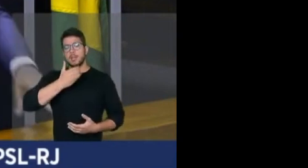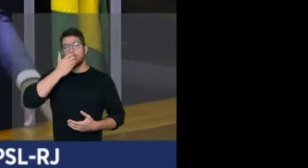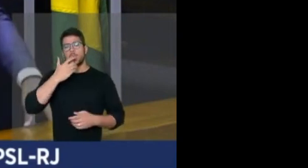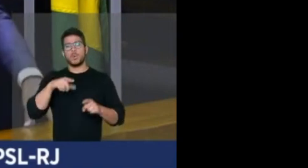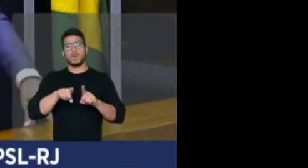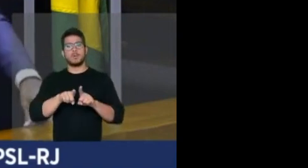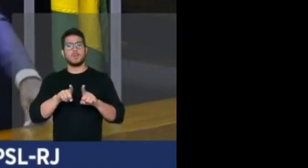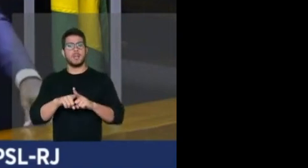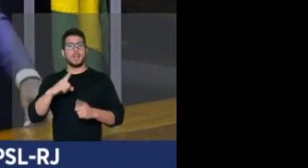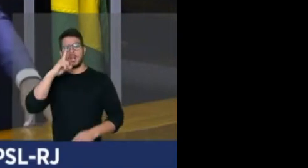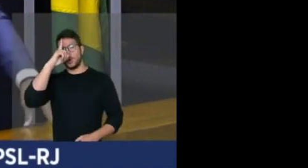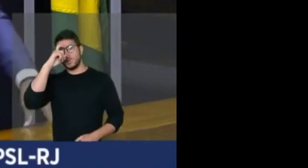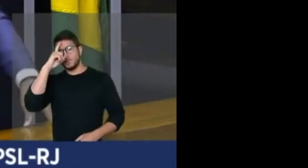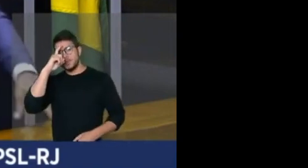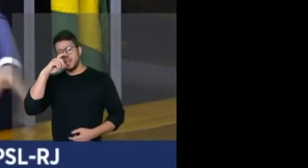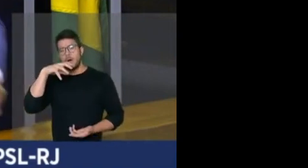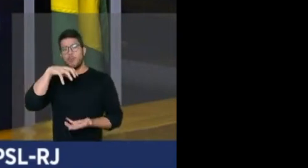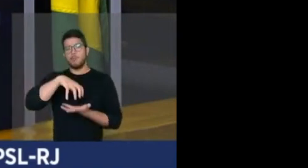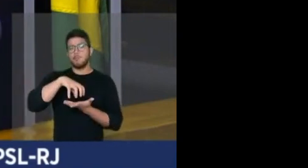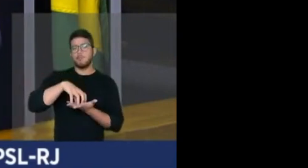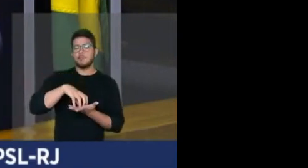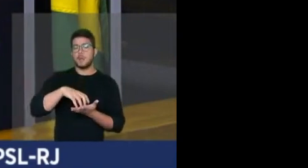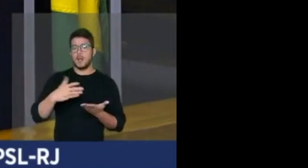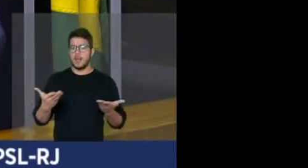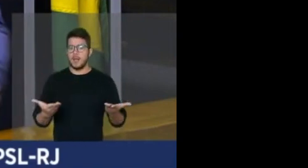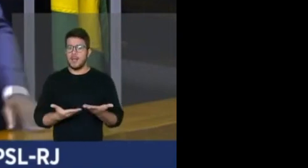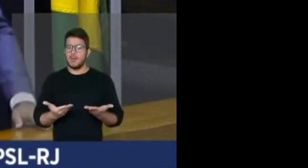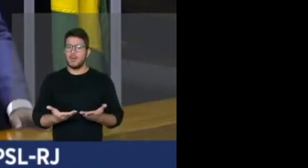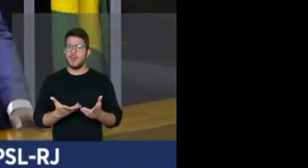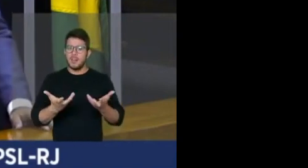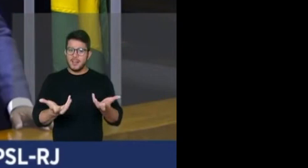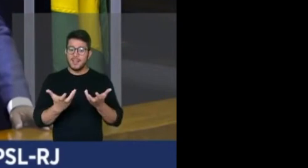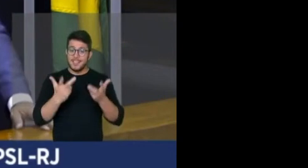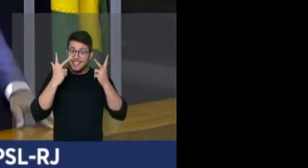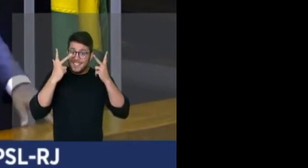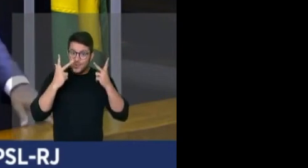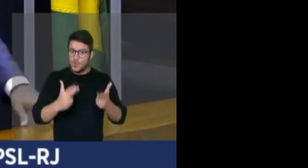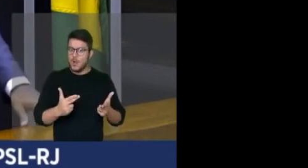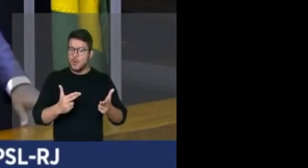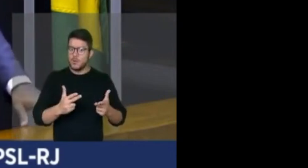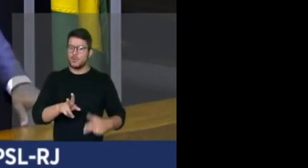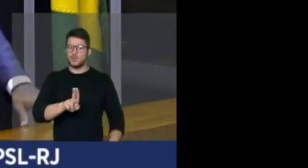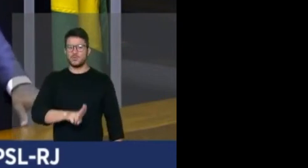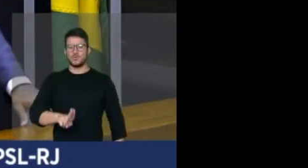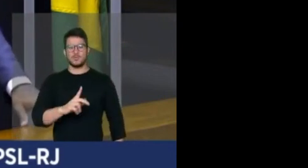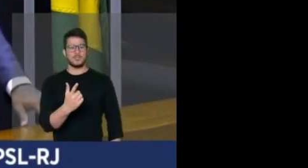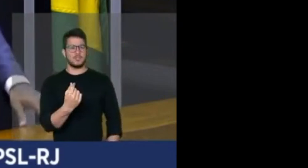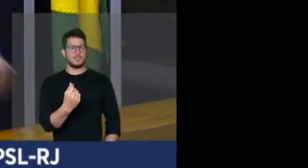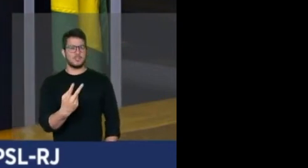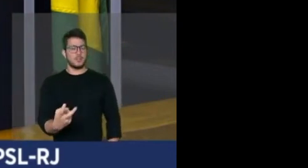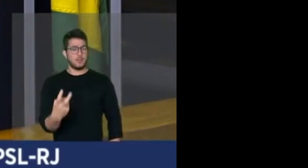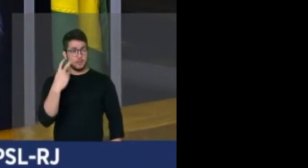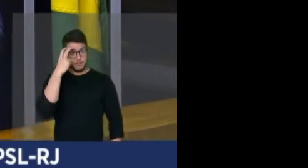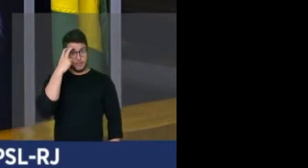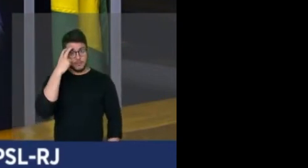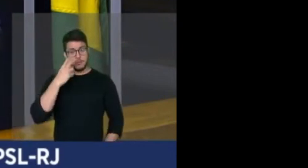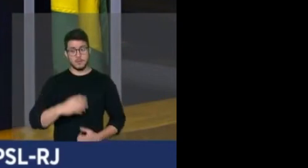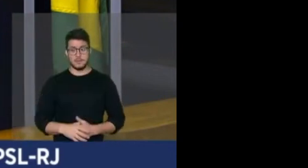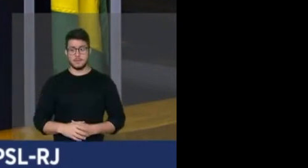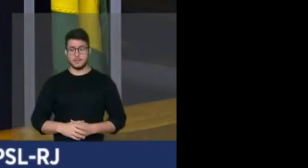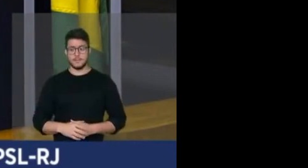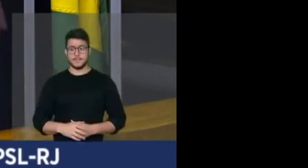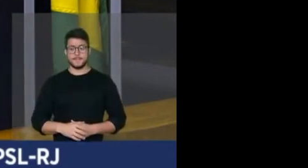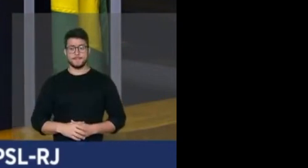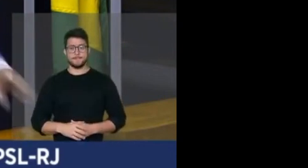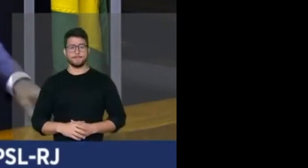montar hospitais de campanha, e agora querem fazer o mesmo com o dinheiro da cultura. Por quê?